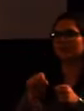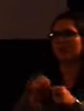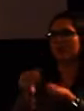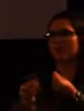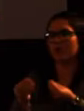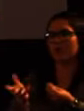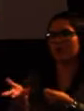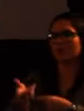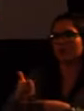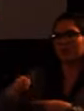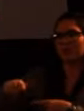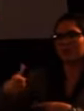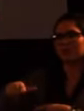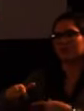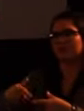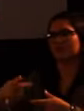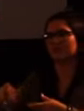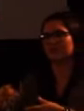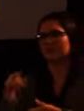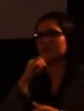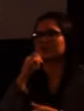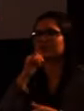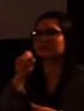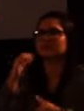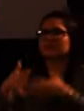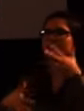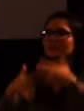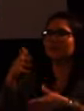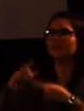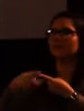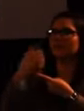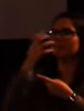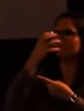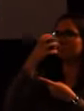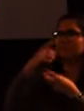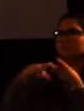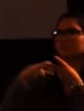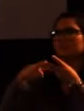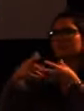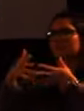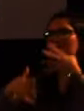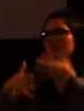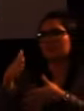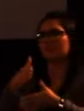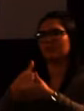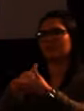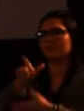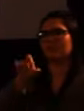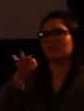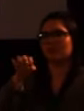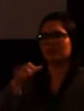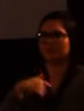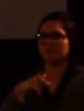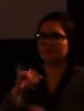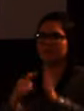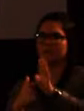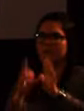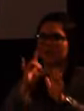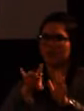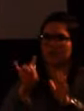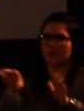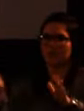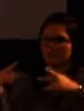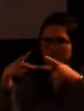de ocupação, que a gente traz a fruição pública, a fachada ativa e o limite de vedação do lote. Eu vou apresentar cada um desses parâmetros